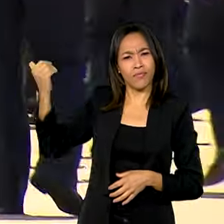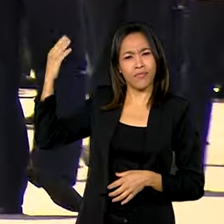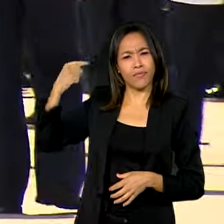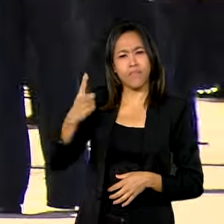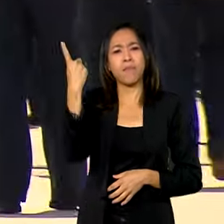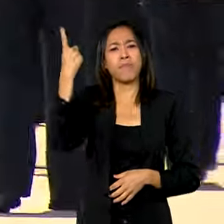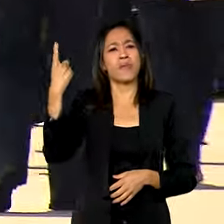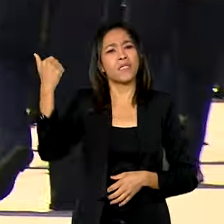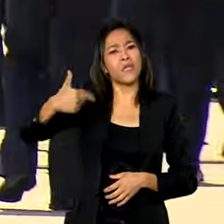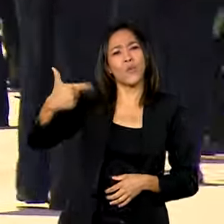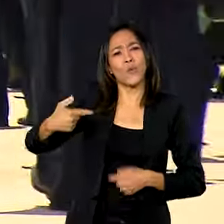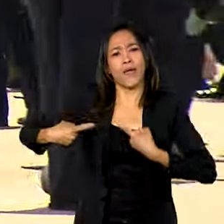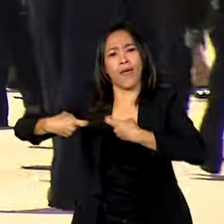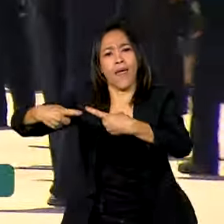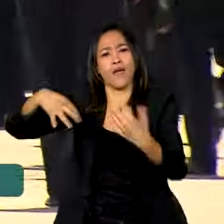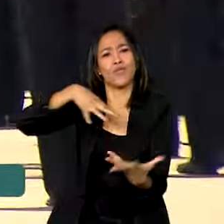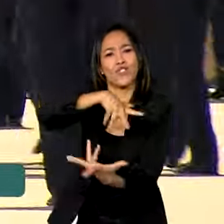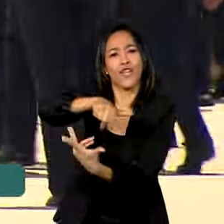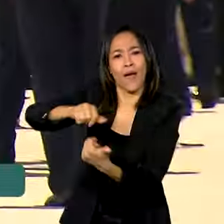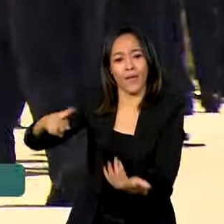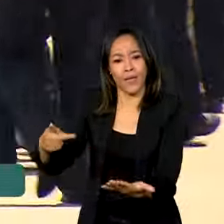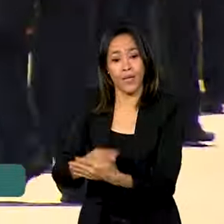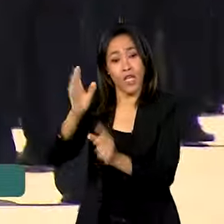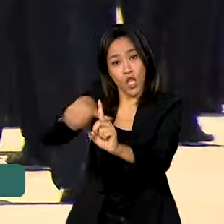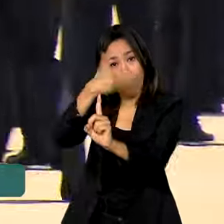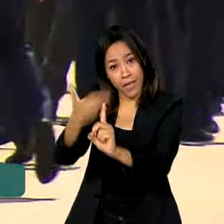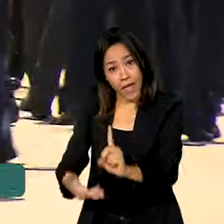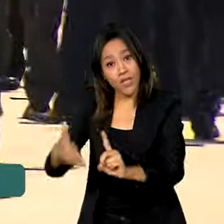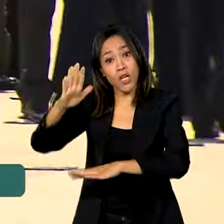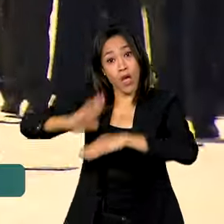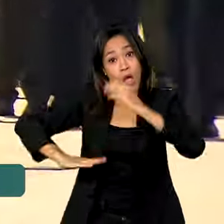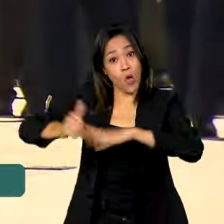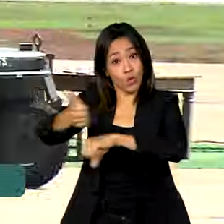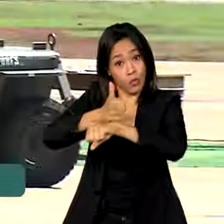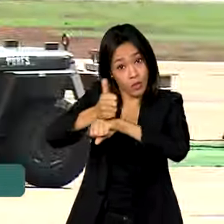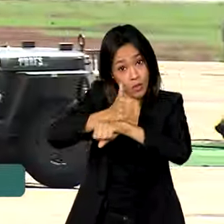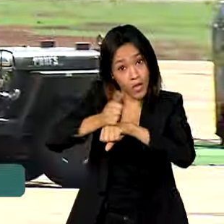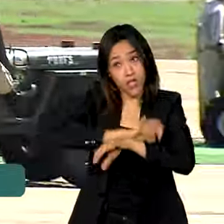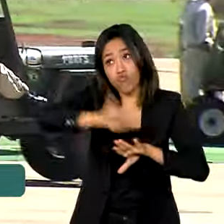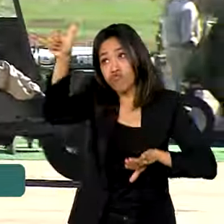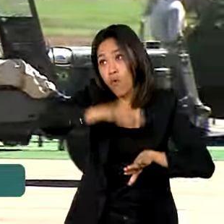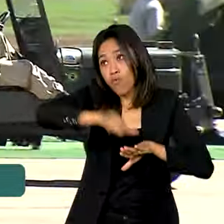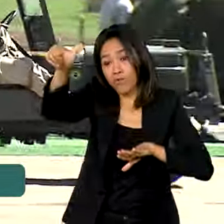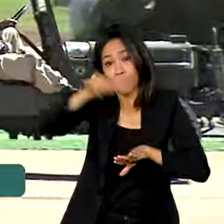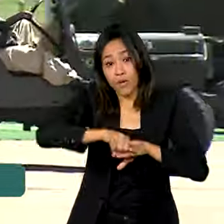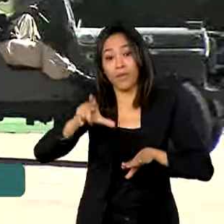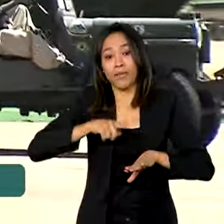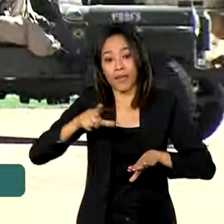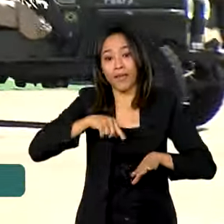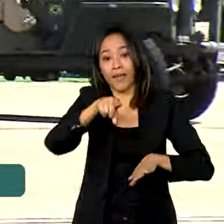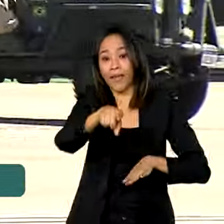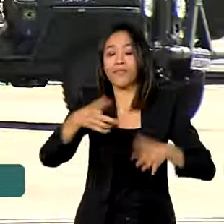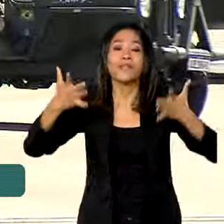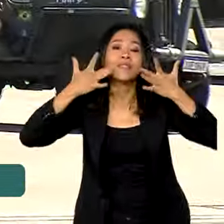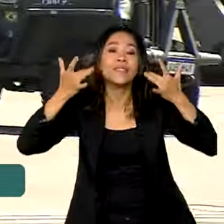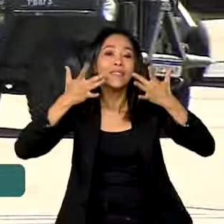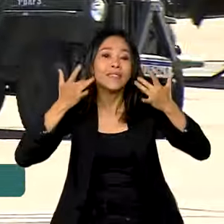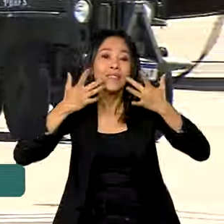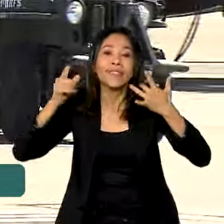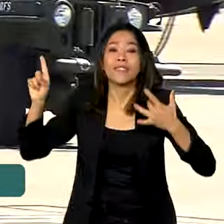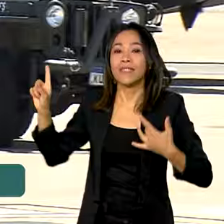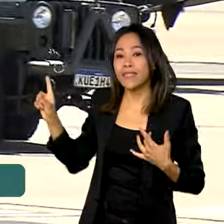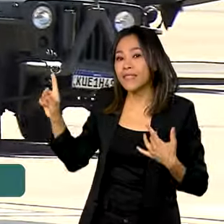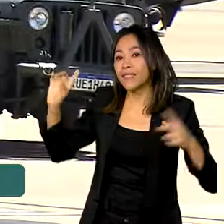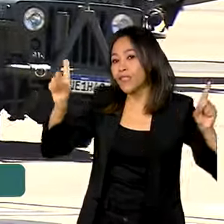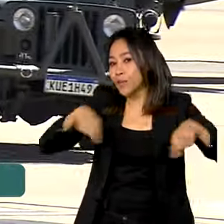mundial em homenagem aos aviadores brasileiros que participaram do conflito houve a encenação de trechos da Ópera do